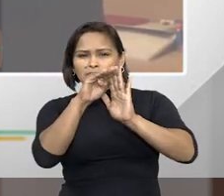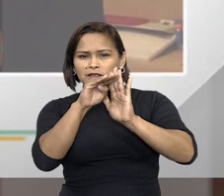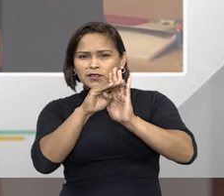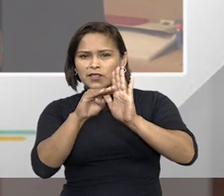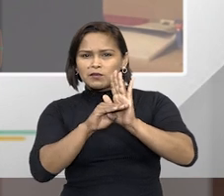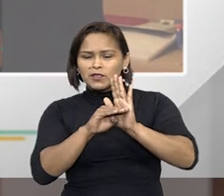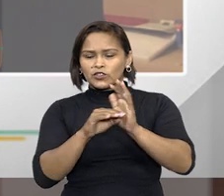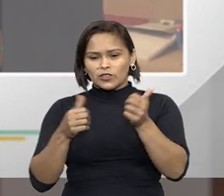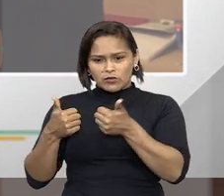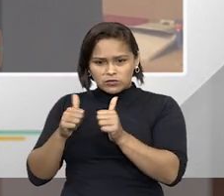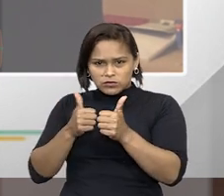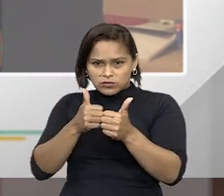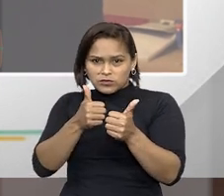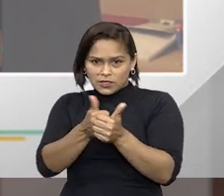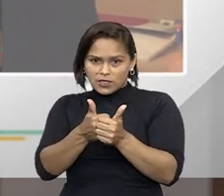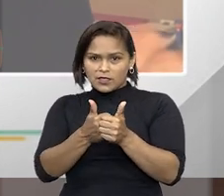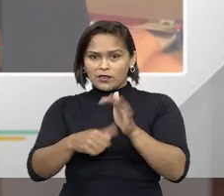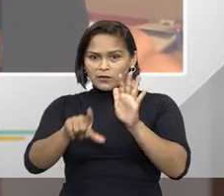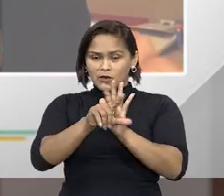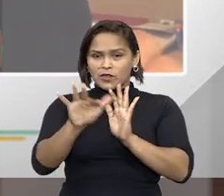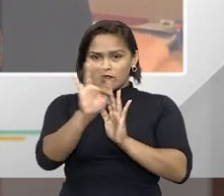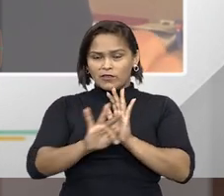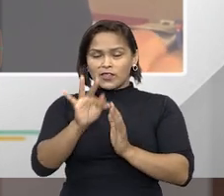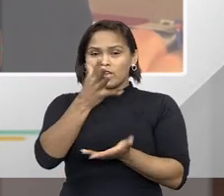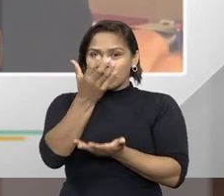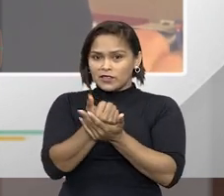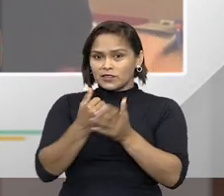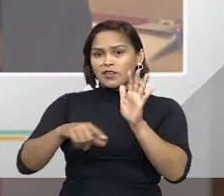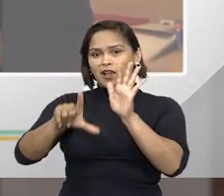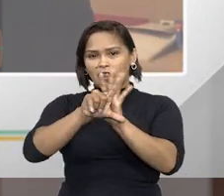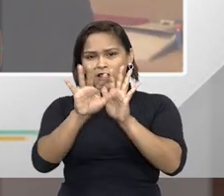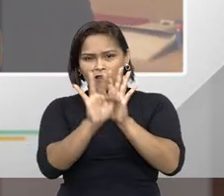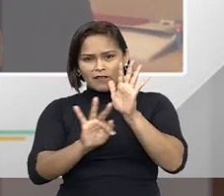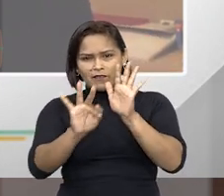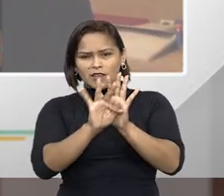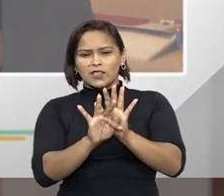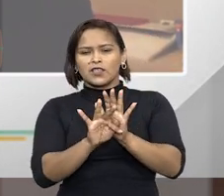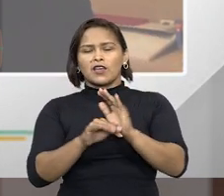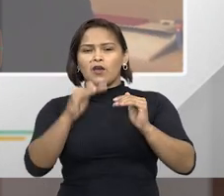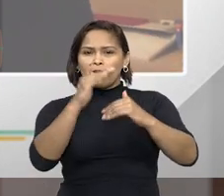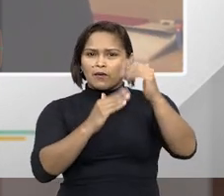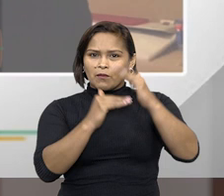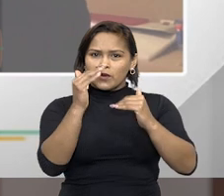federal e ele atribui, a lei federal atribui competências, a autoridade